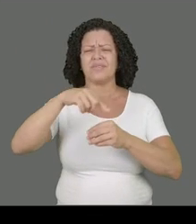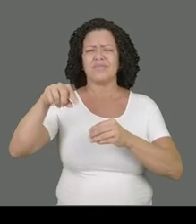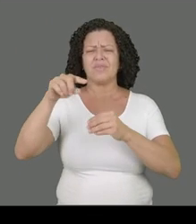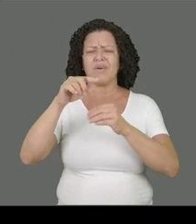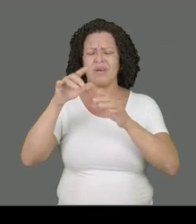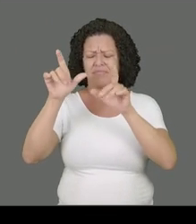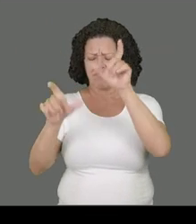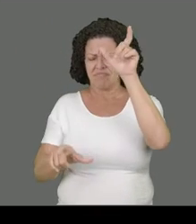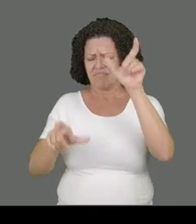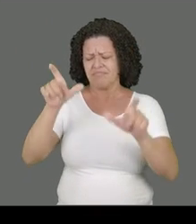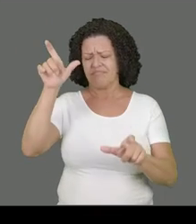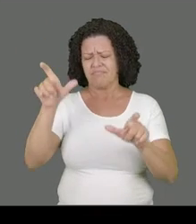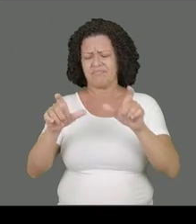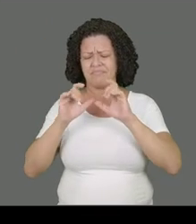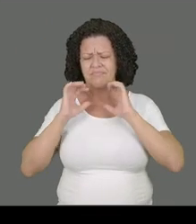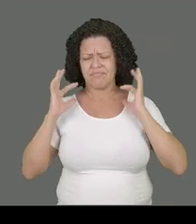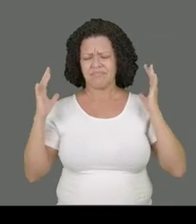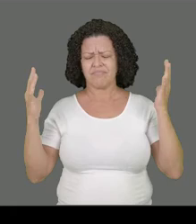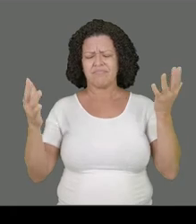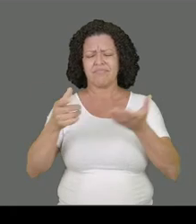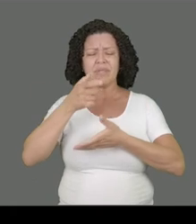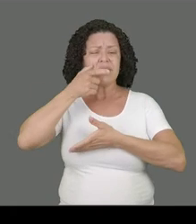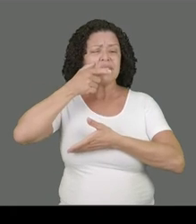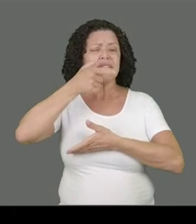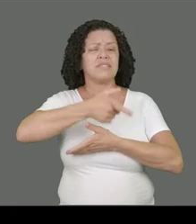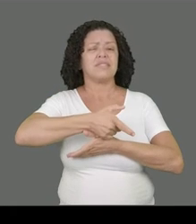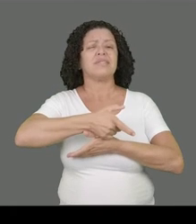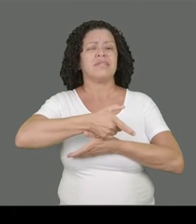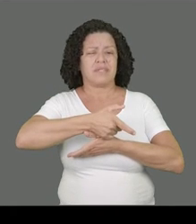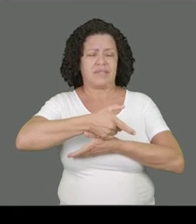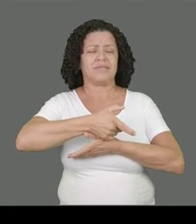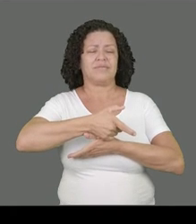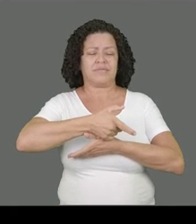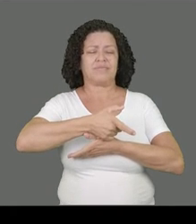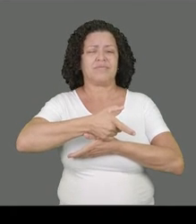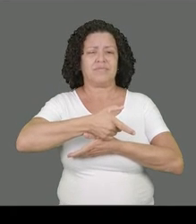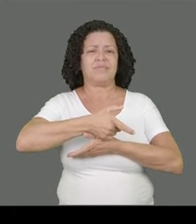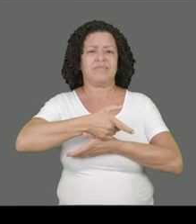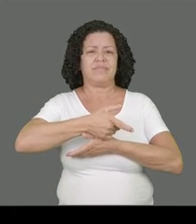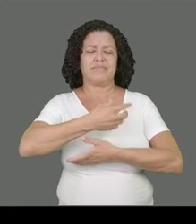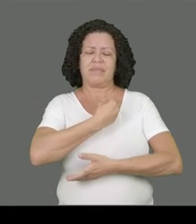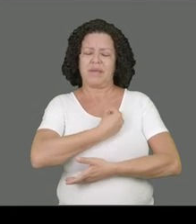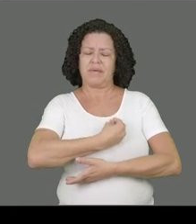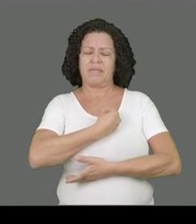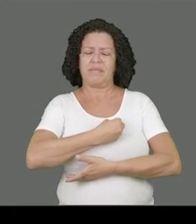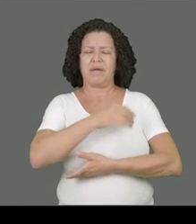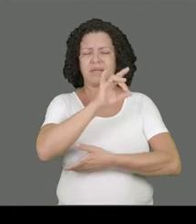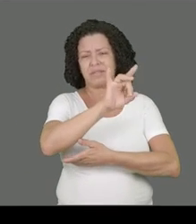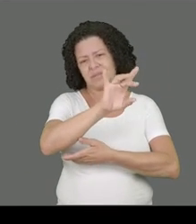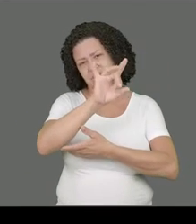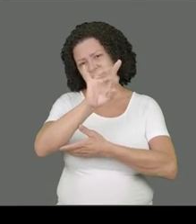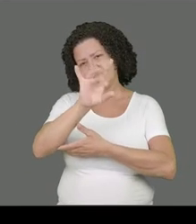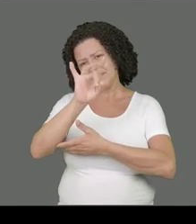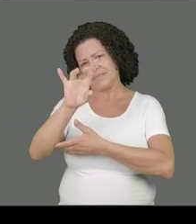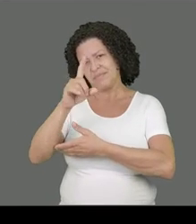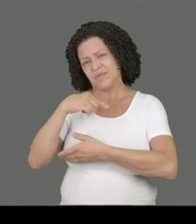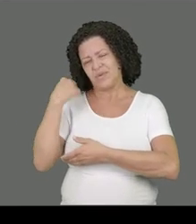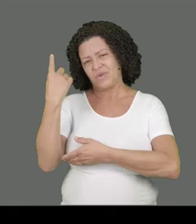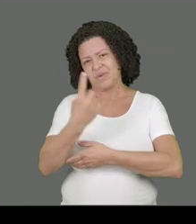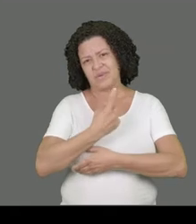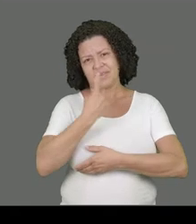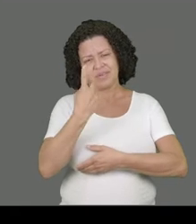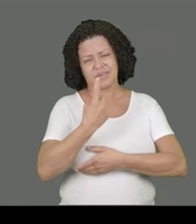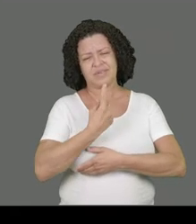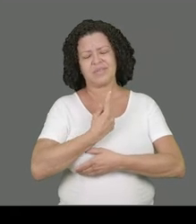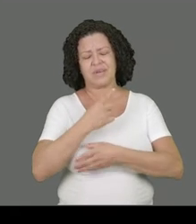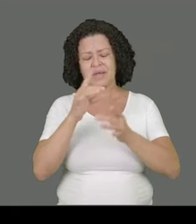a todos aqueles envolvidos que se interessam particularmente pela existência de cada um